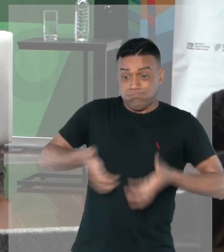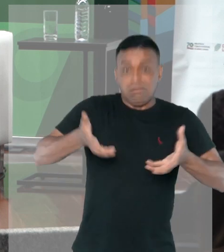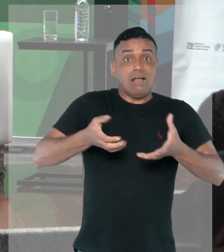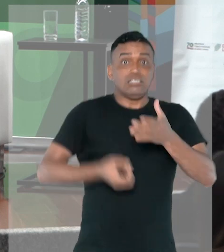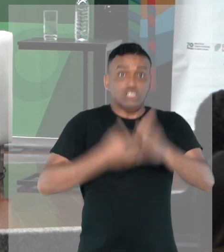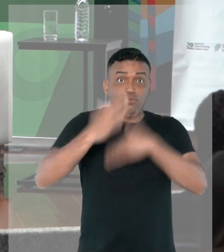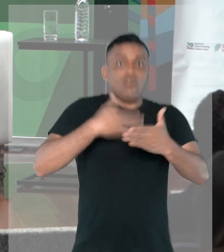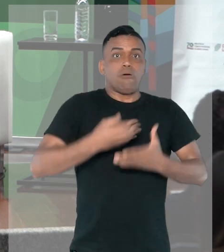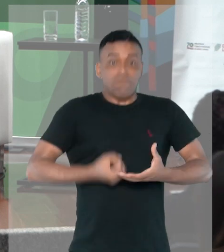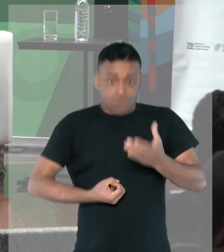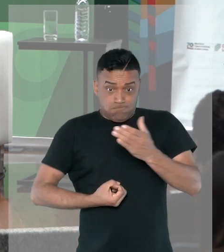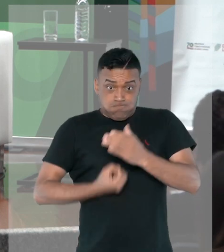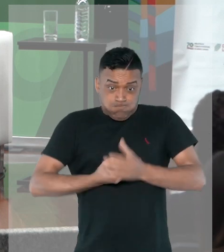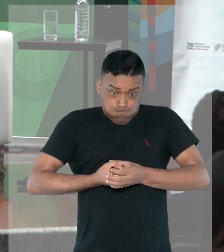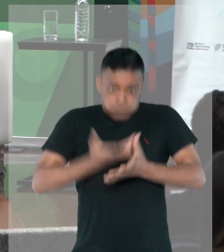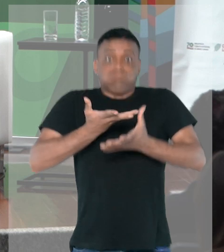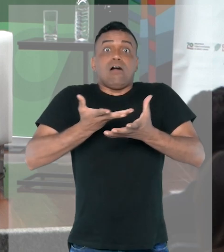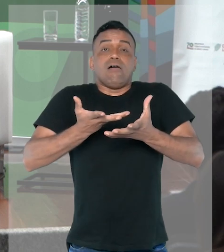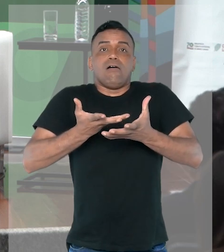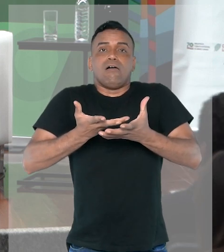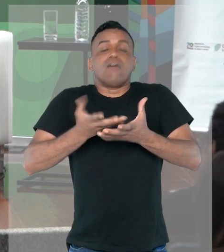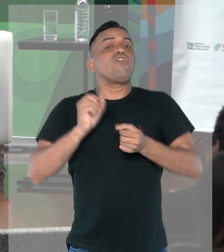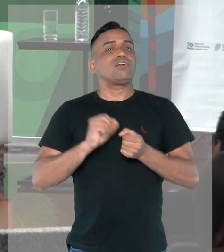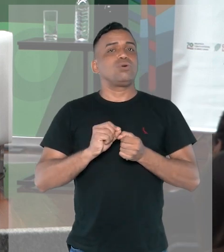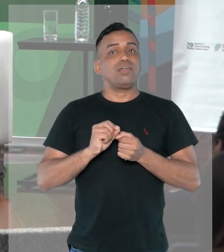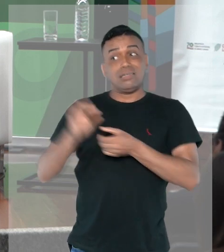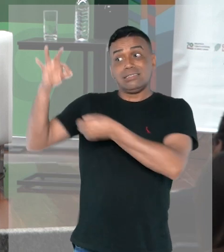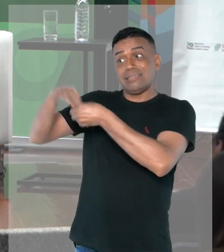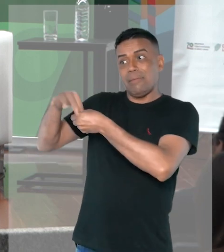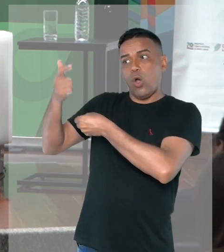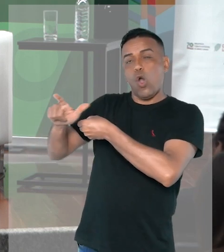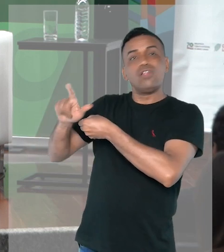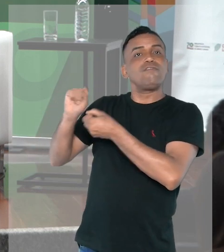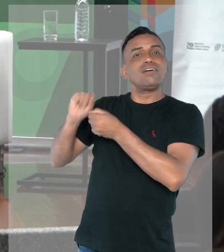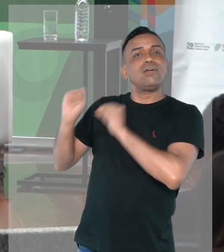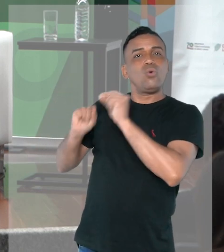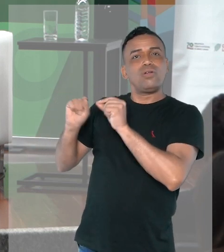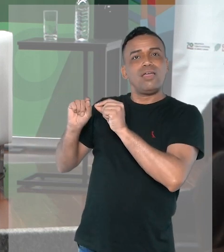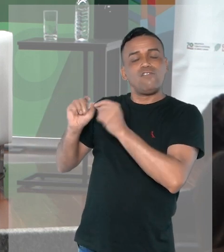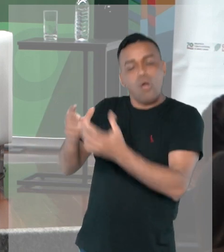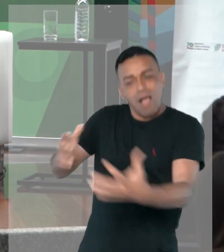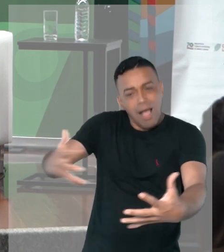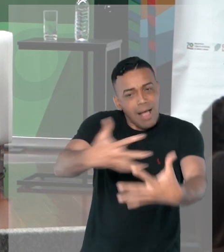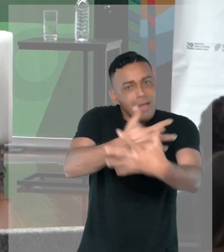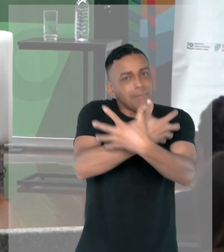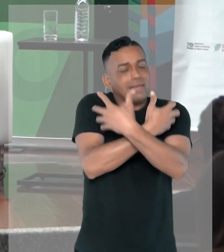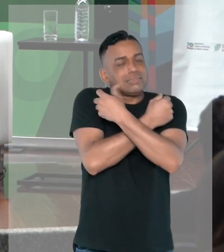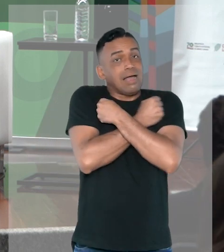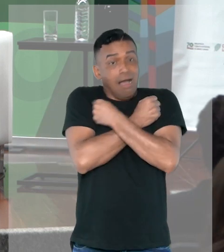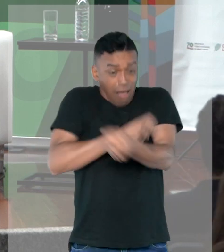ela veio aqui para cima. E o que eu faço agora? Eu vou chamar essa outra semente, sabe o que eu vou fazer? Eu vou abraçar a minha